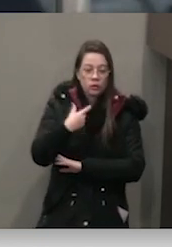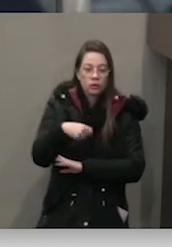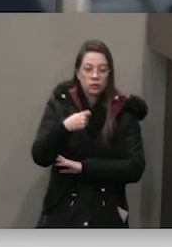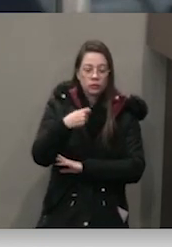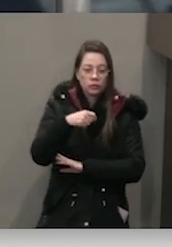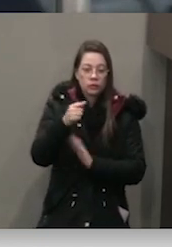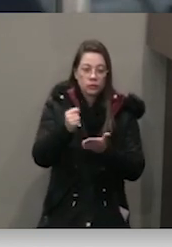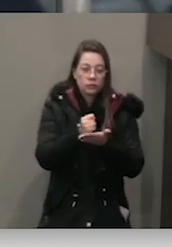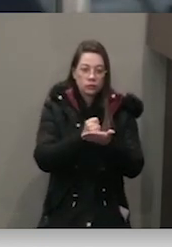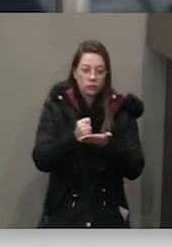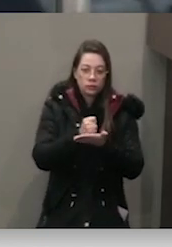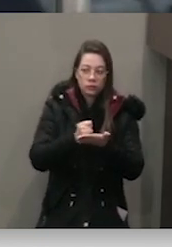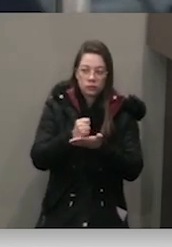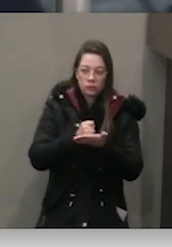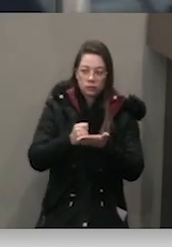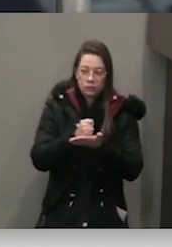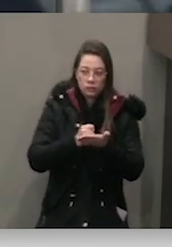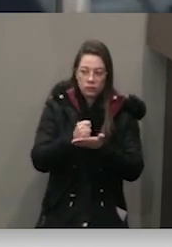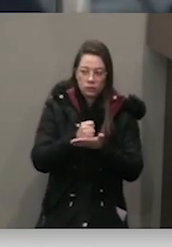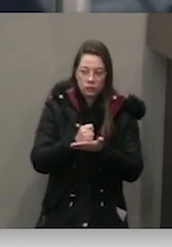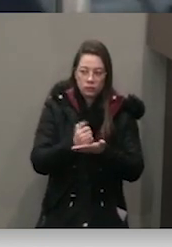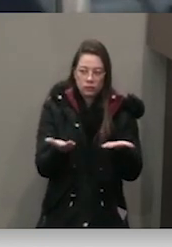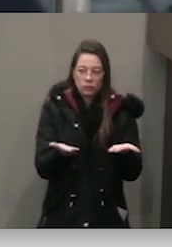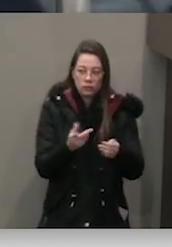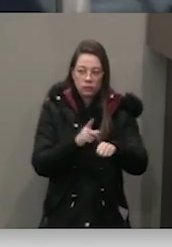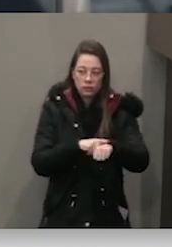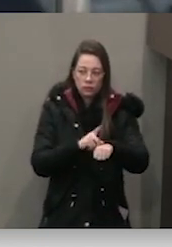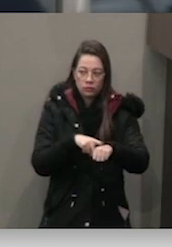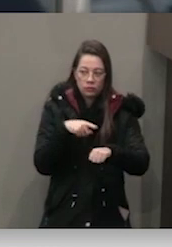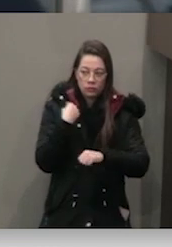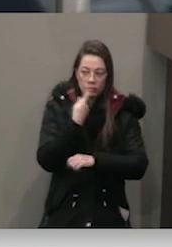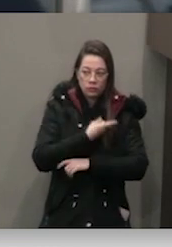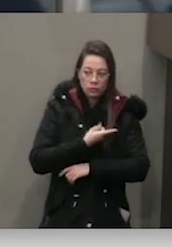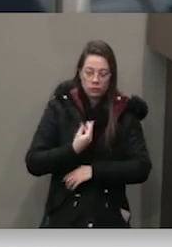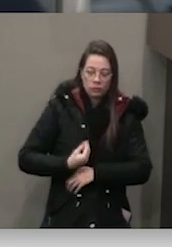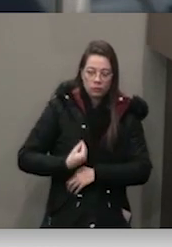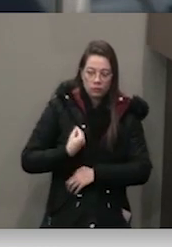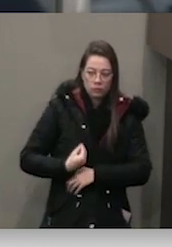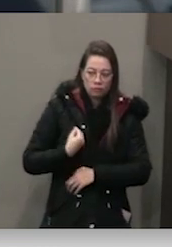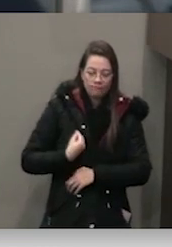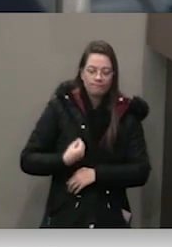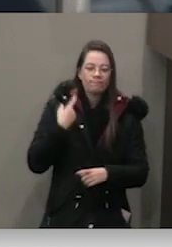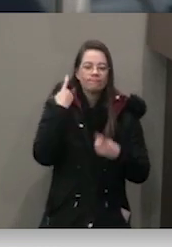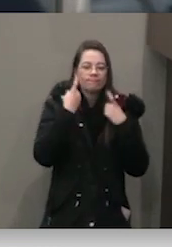das bases, sobretudo nesse momento que a gente vive. Então, me preocupa,